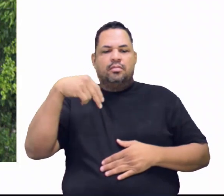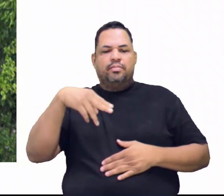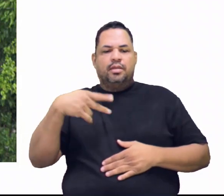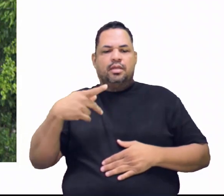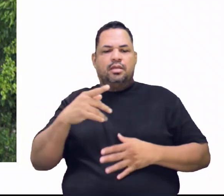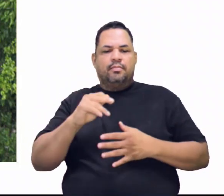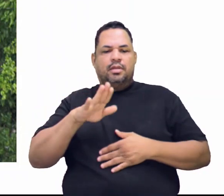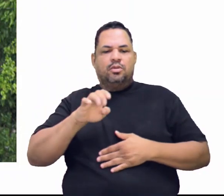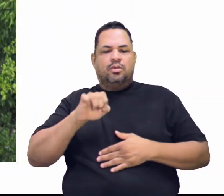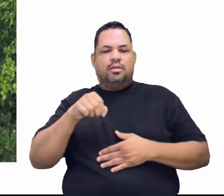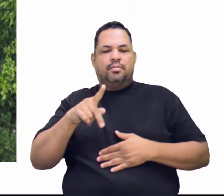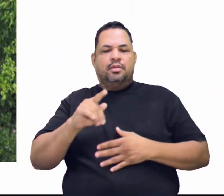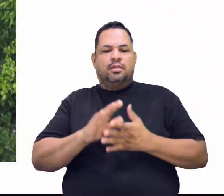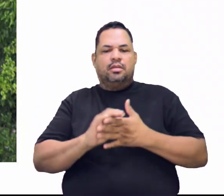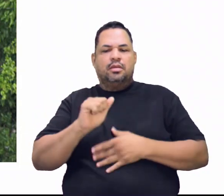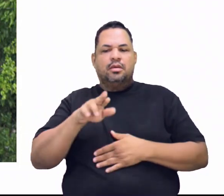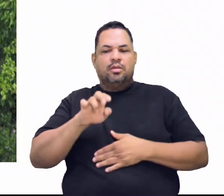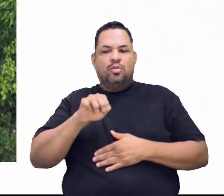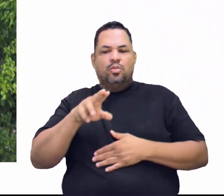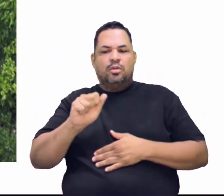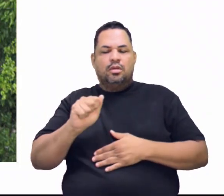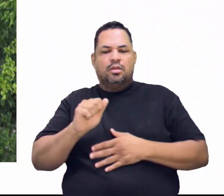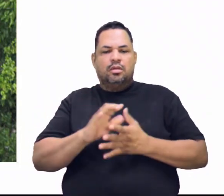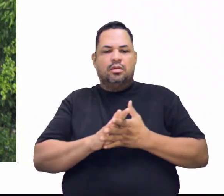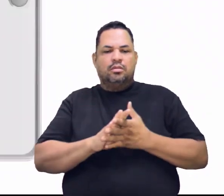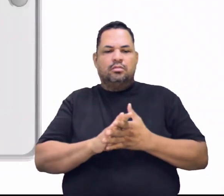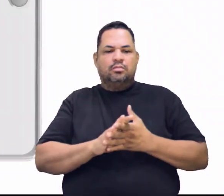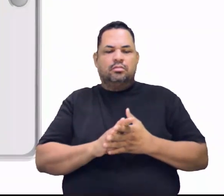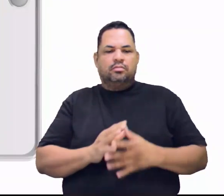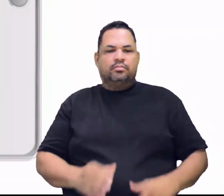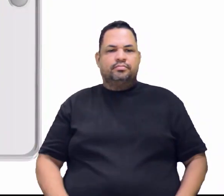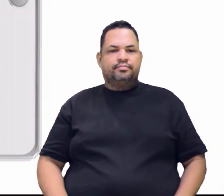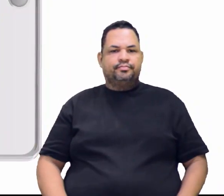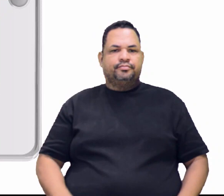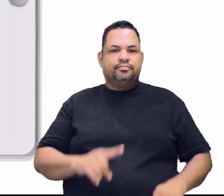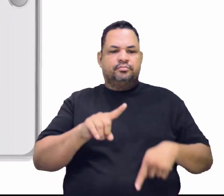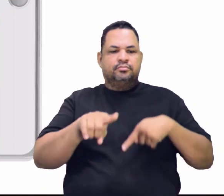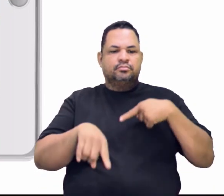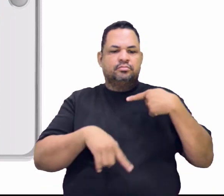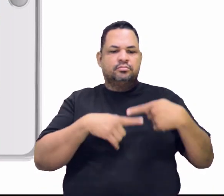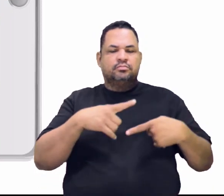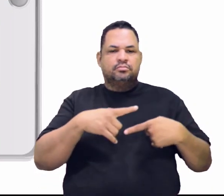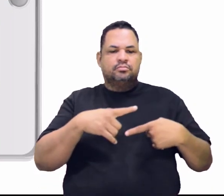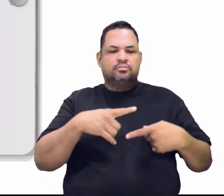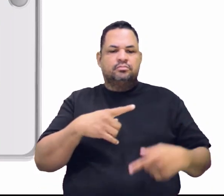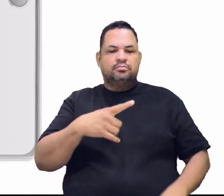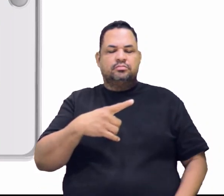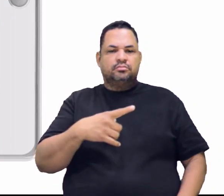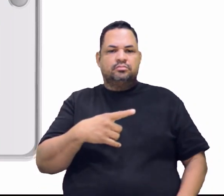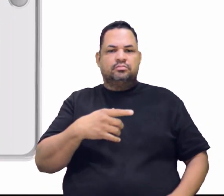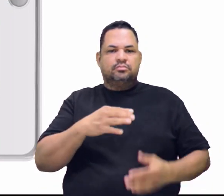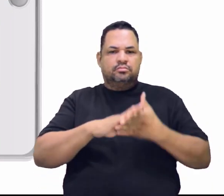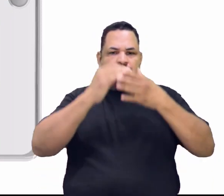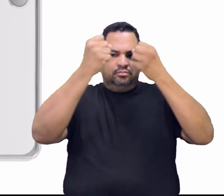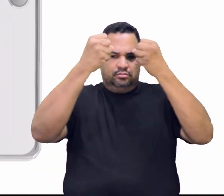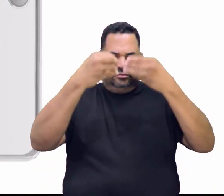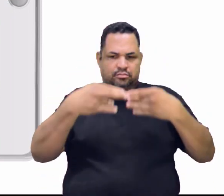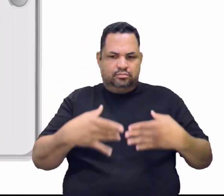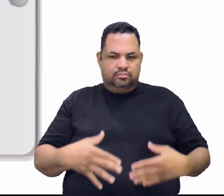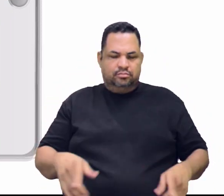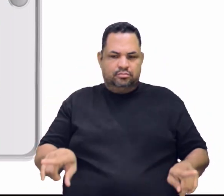nessa região, reserva indígena do Rio Branco. E depois, nós falamos